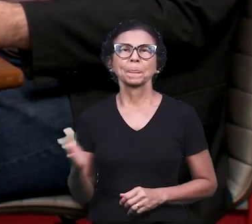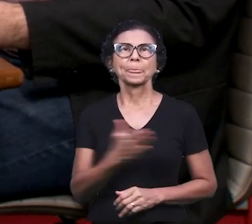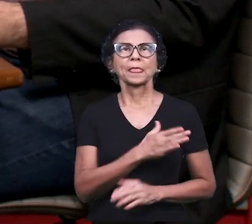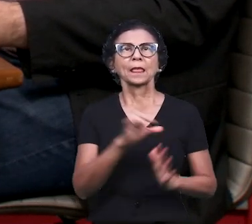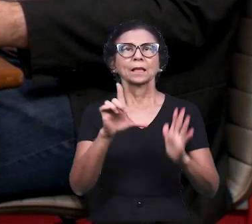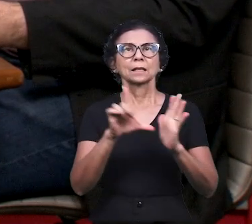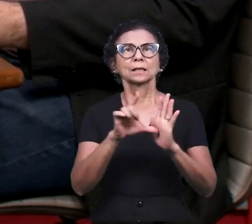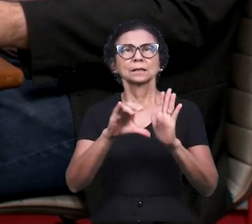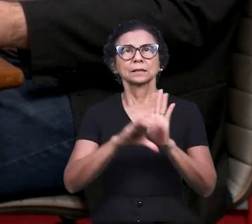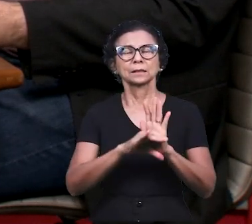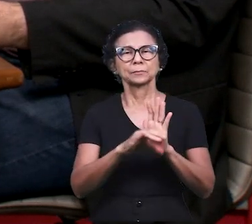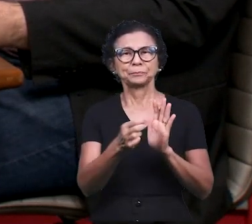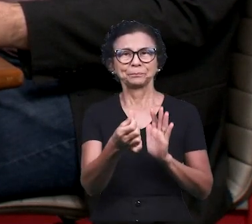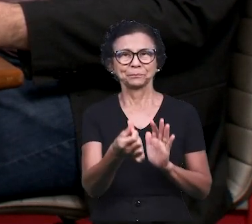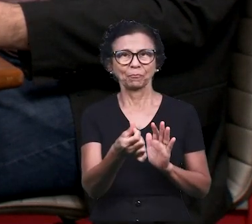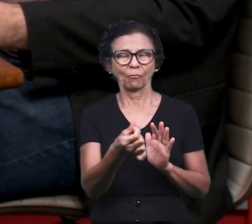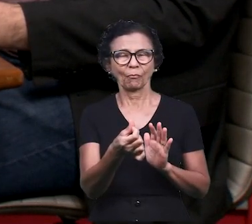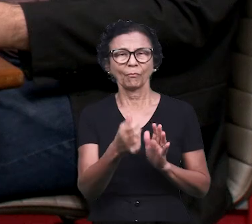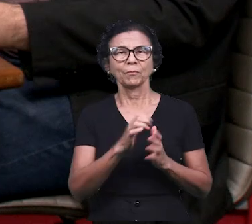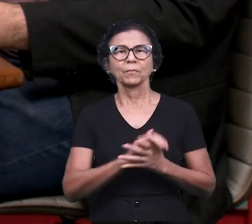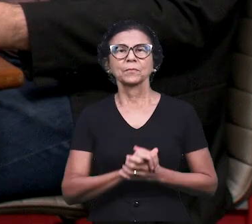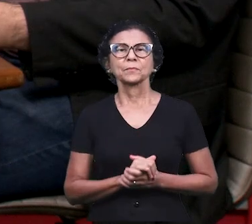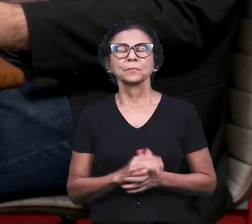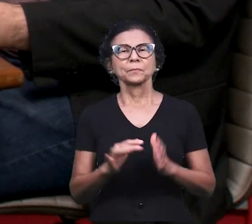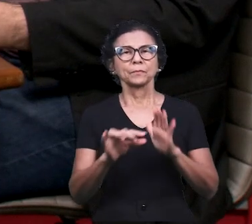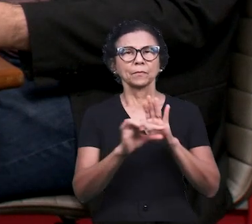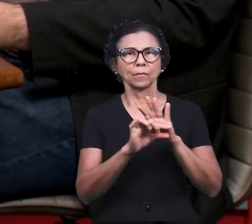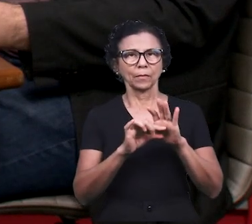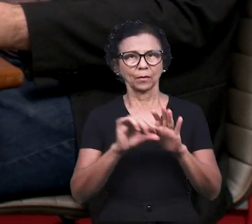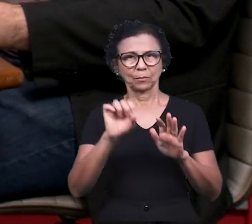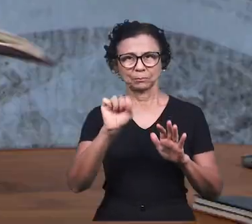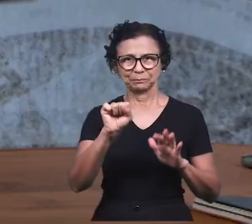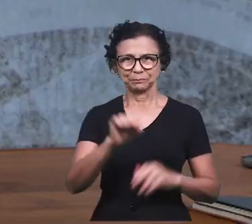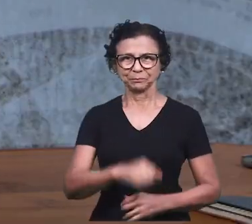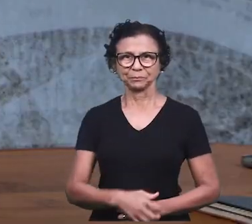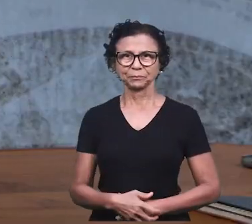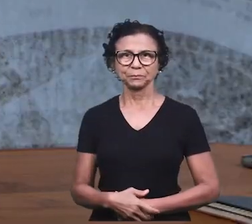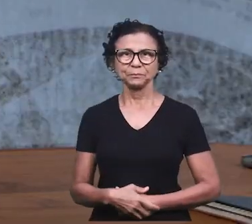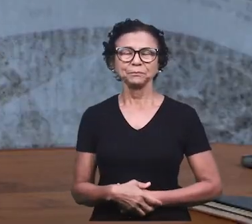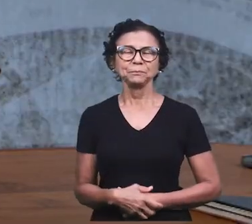Levítico, capítulo 6, a partir do versículo 8.